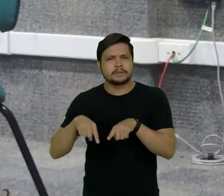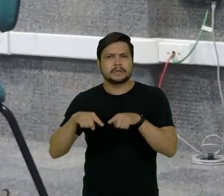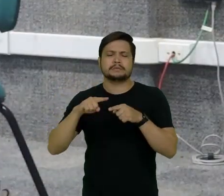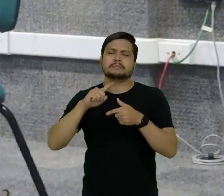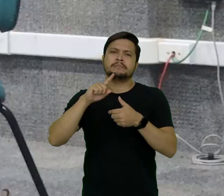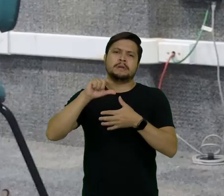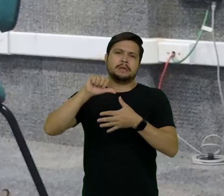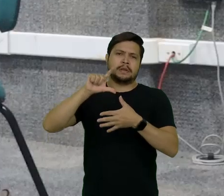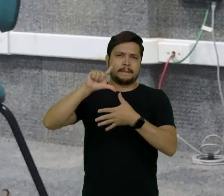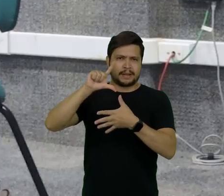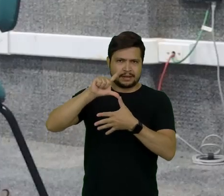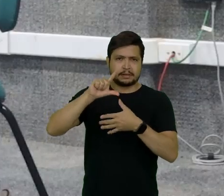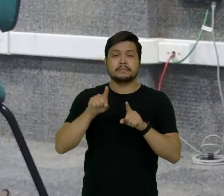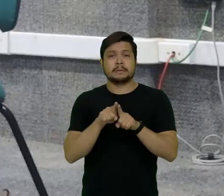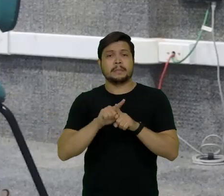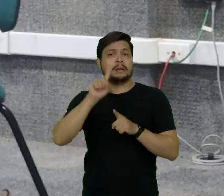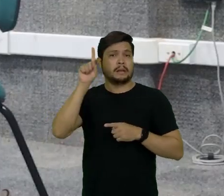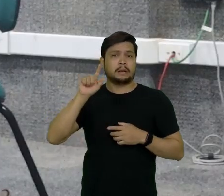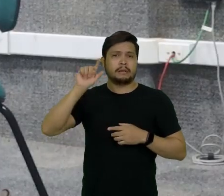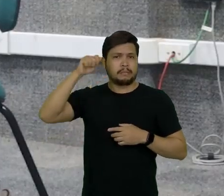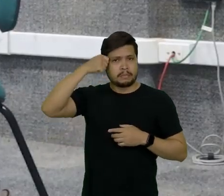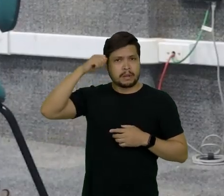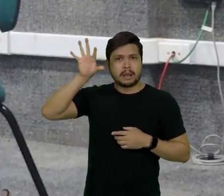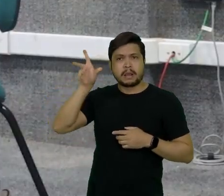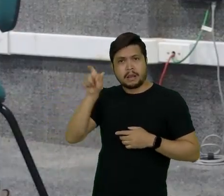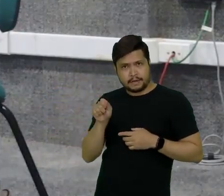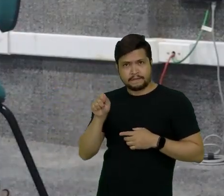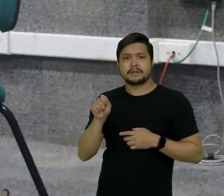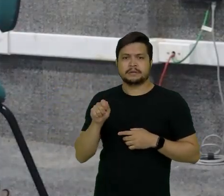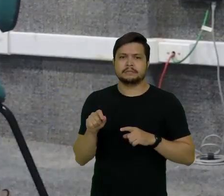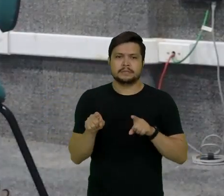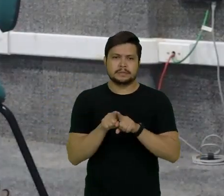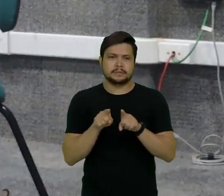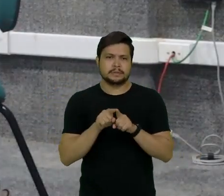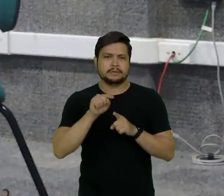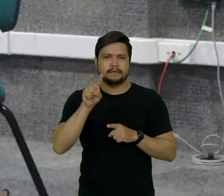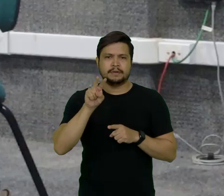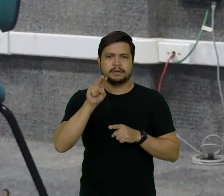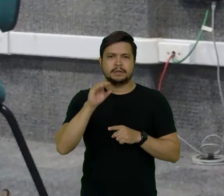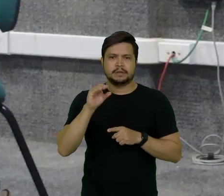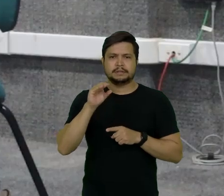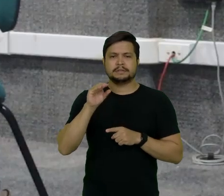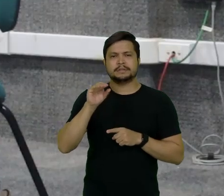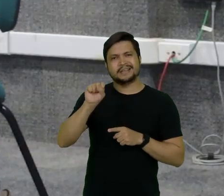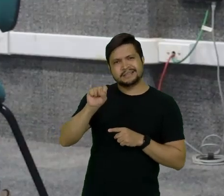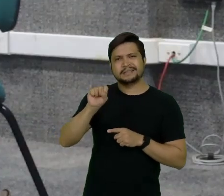projetos na América Latina e na África em parceria com o ICAR da Síria, CARI Quênia,